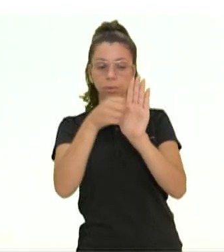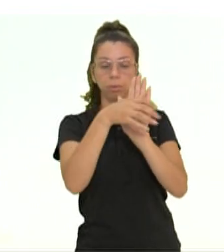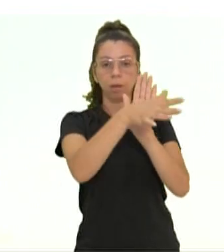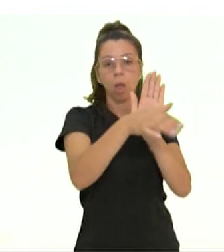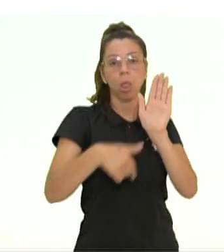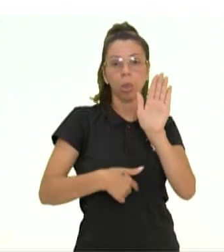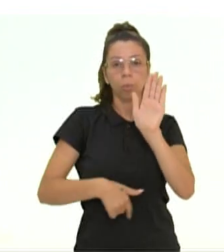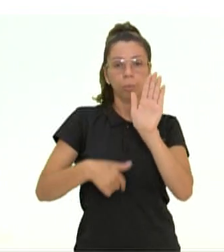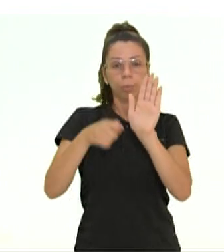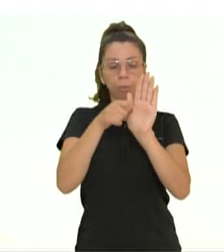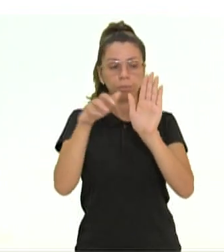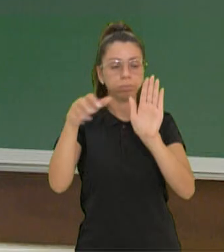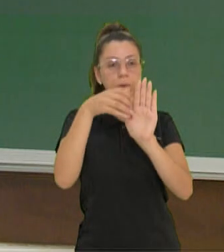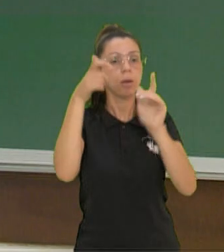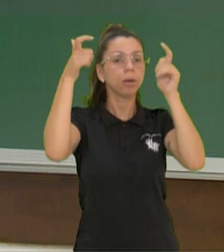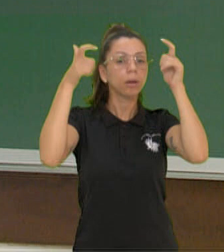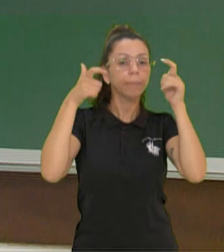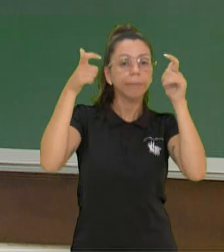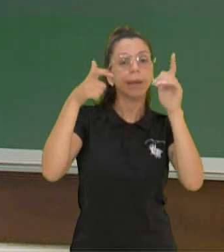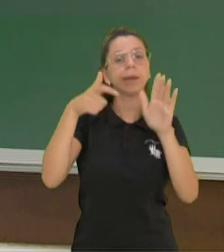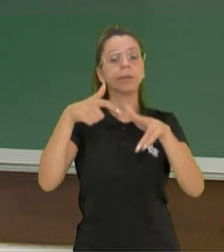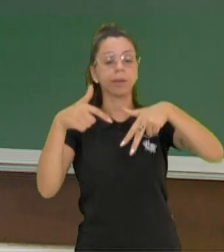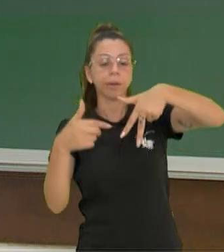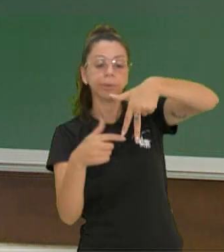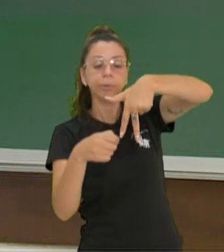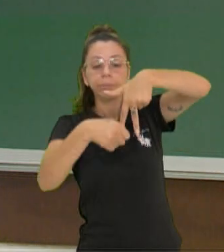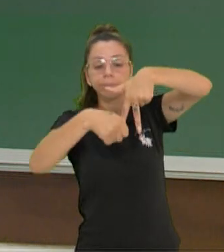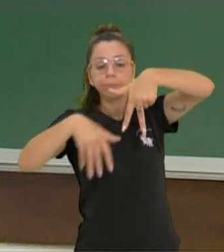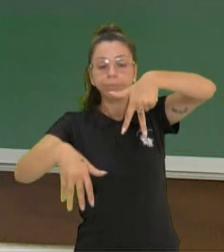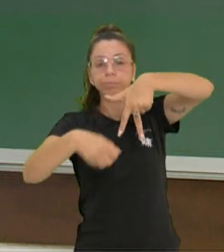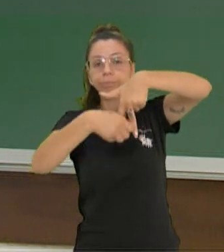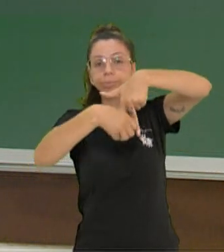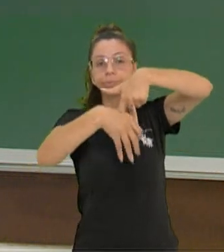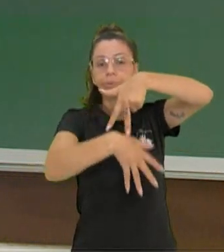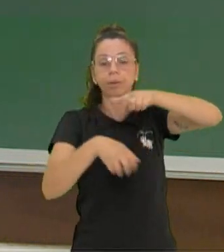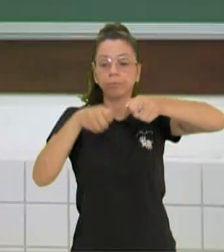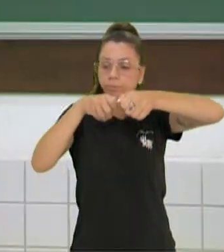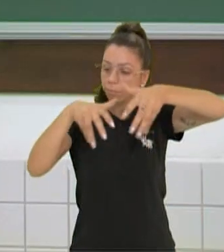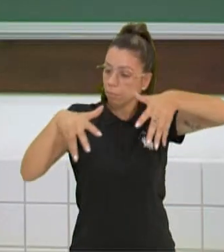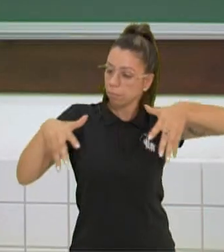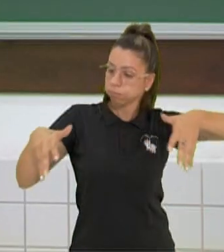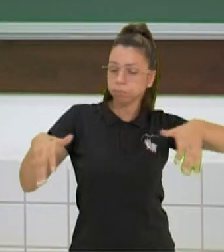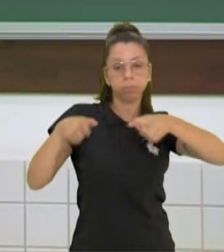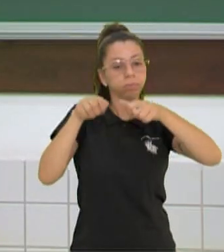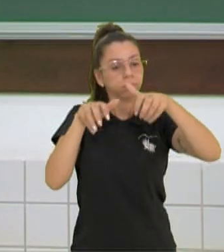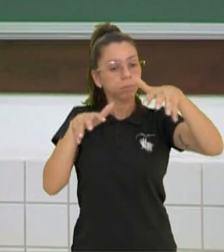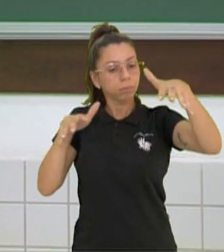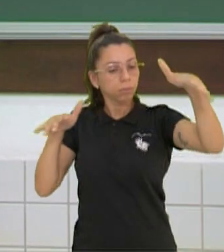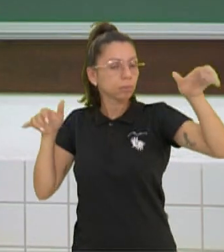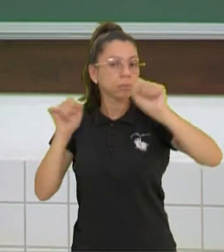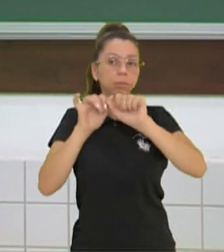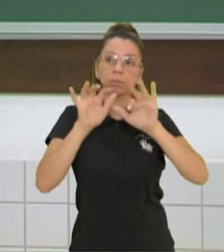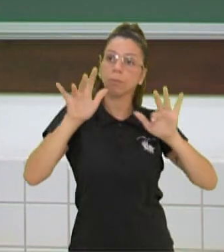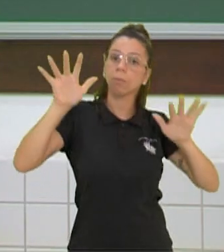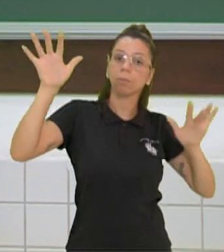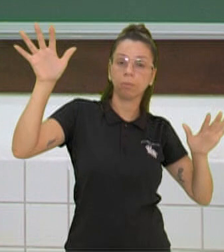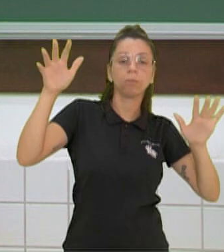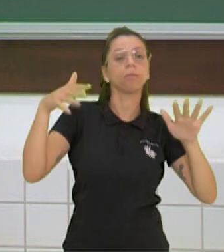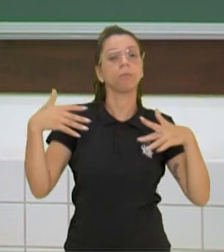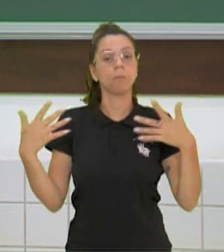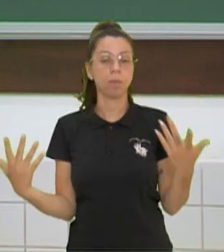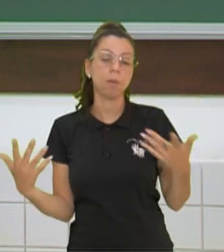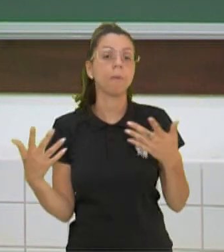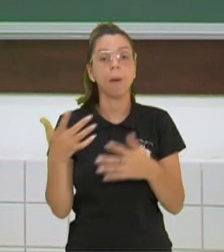da cabeça, dos pés, que vão se enraizando, crescendo, se espalhando, né? Então,